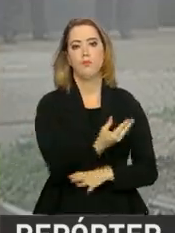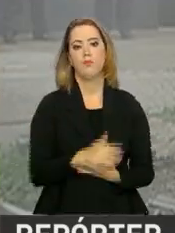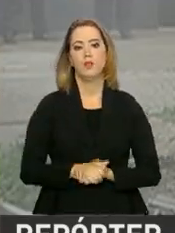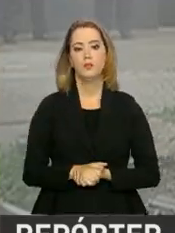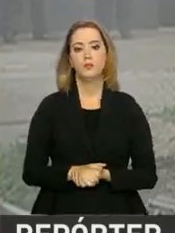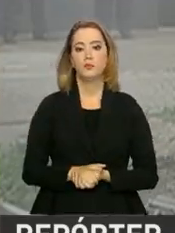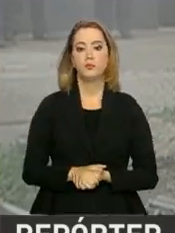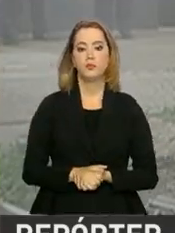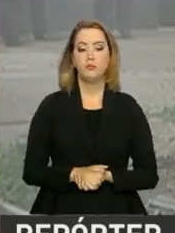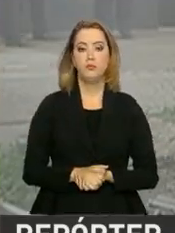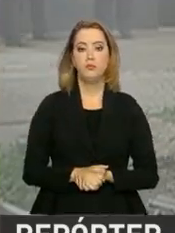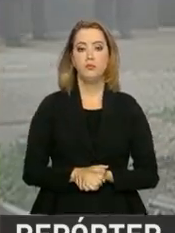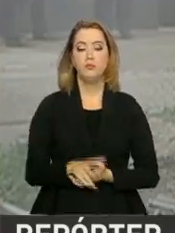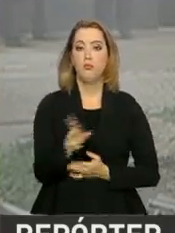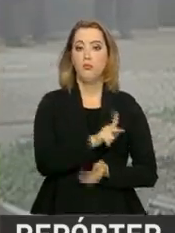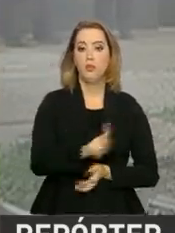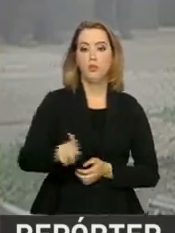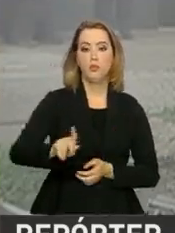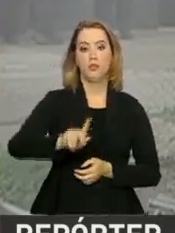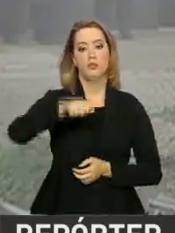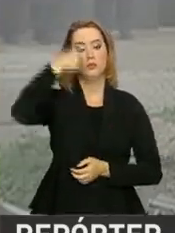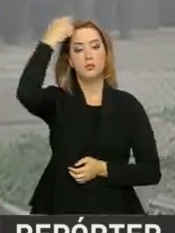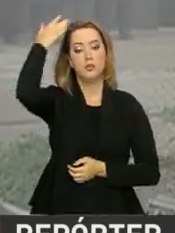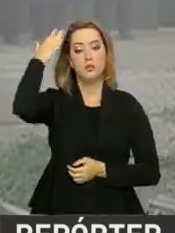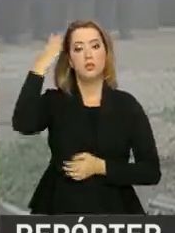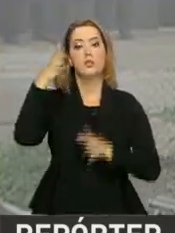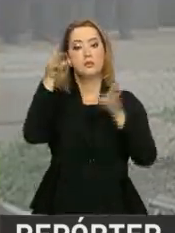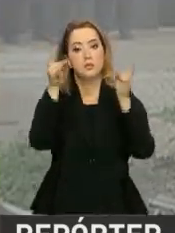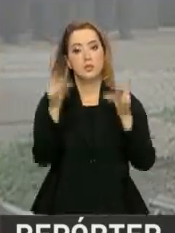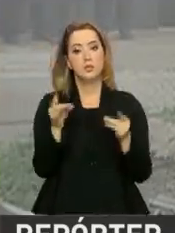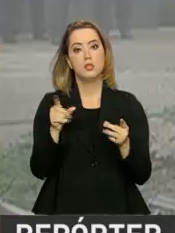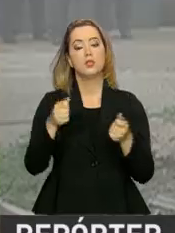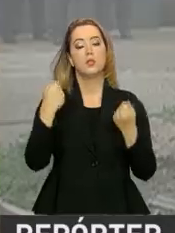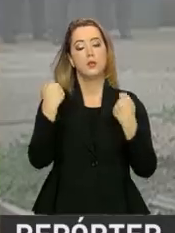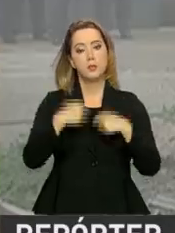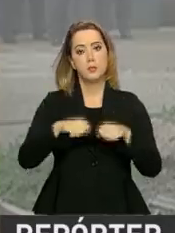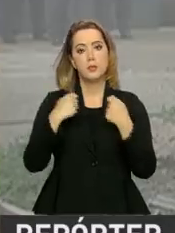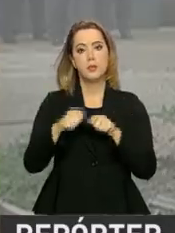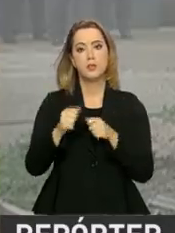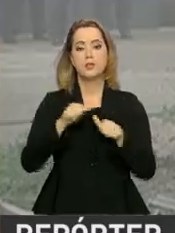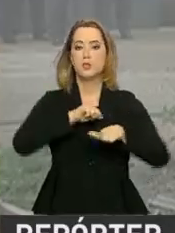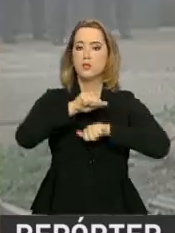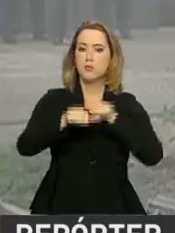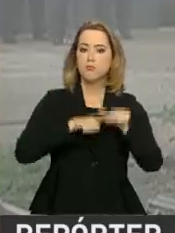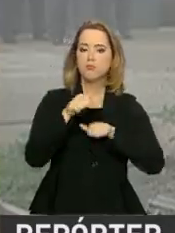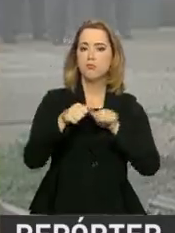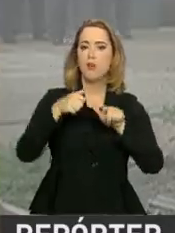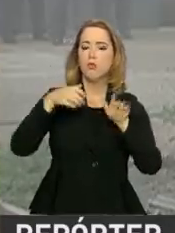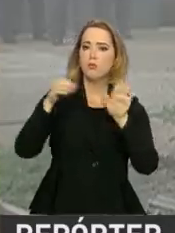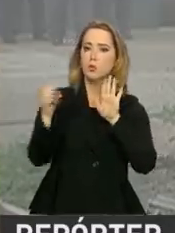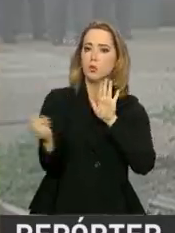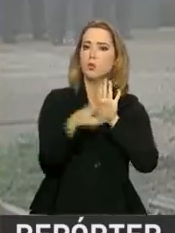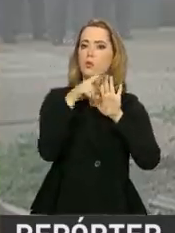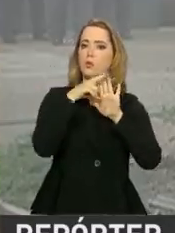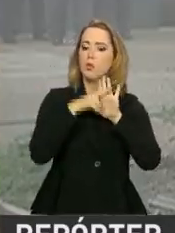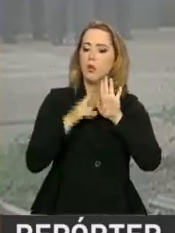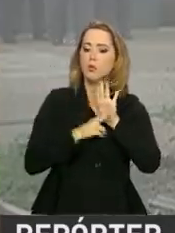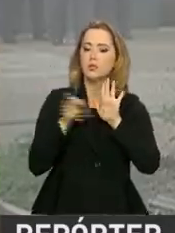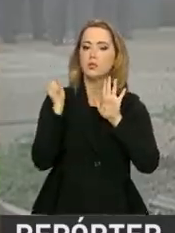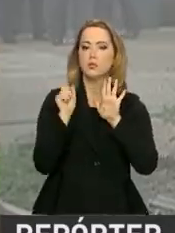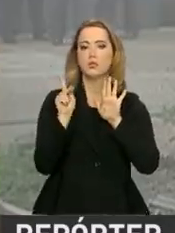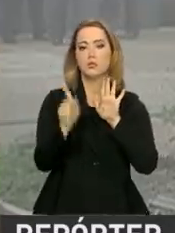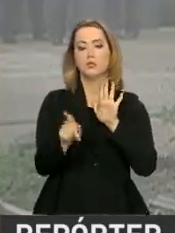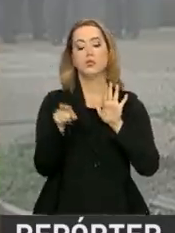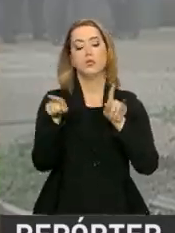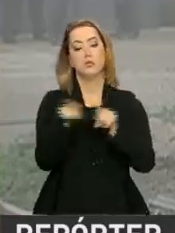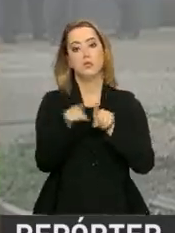Michel Temer também destacou a necessidade da reforma da Previdência para garantir o pagamento das aposentadorias e que a